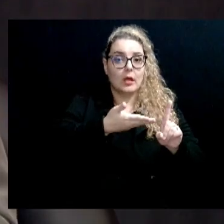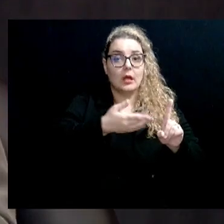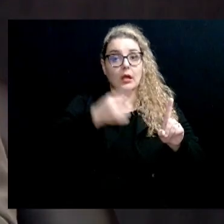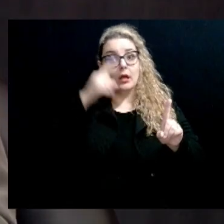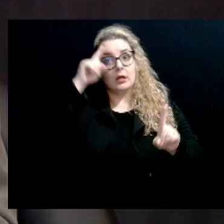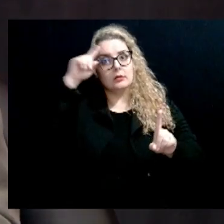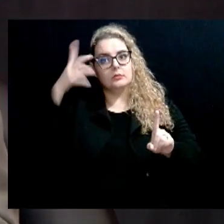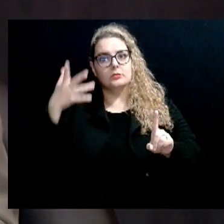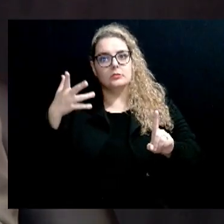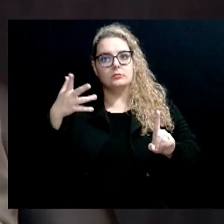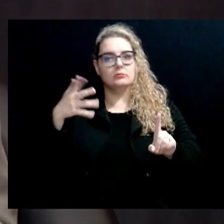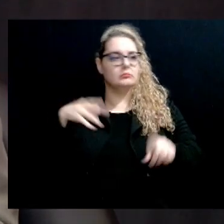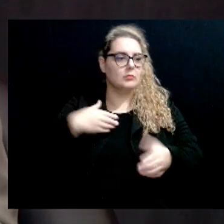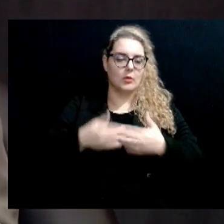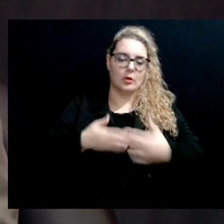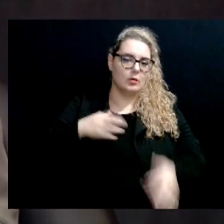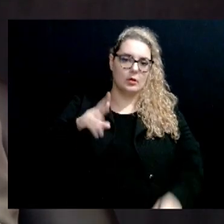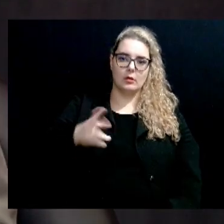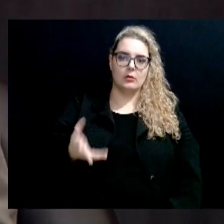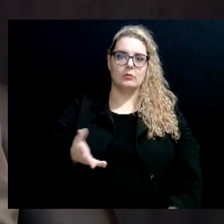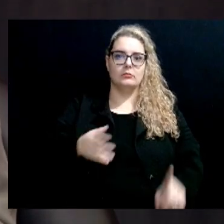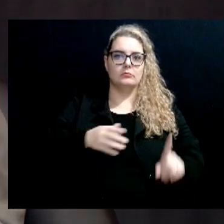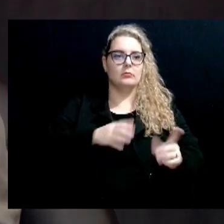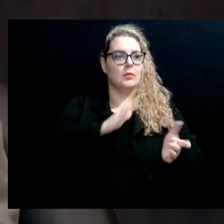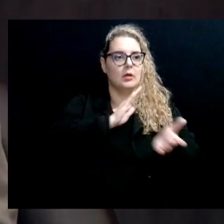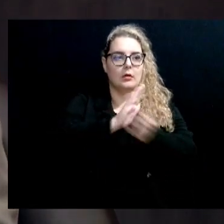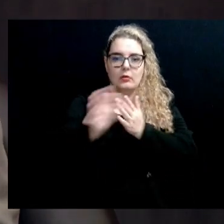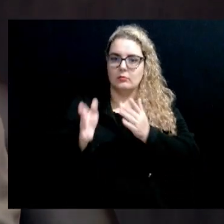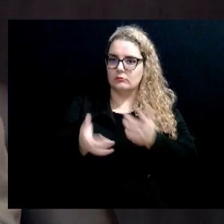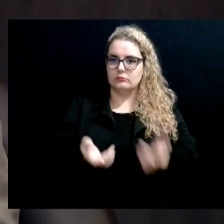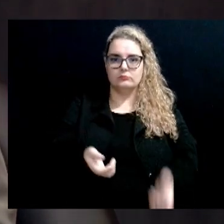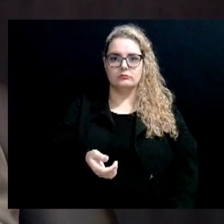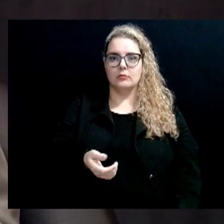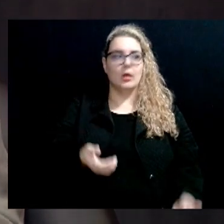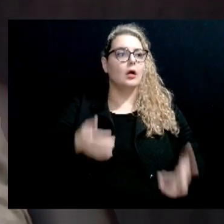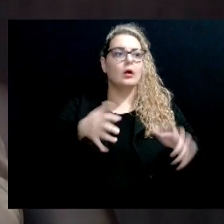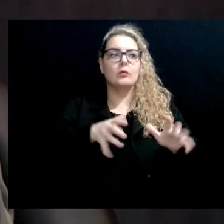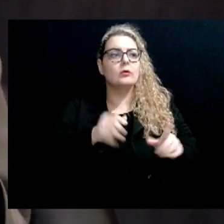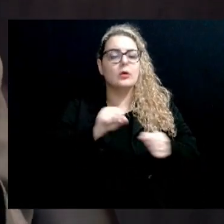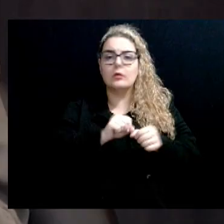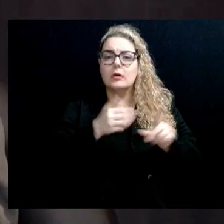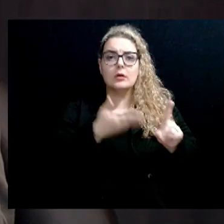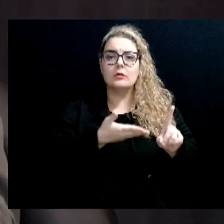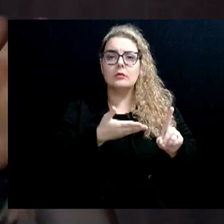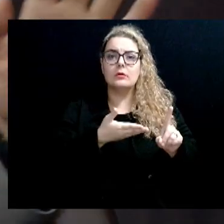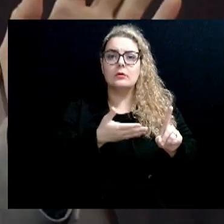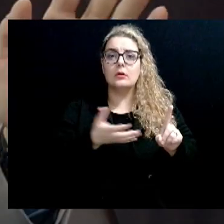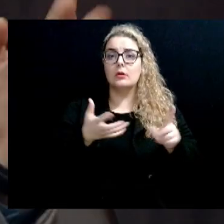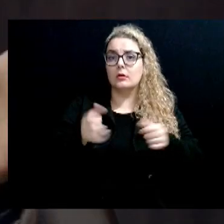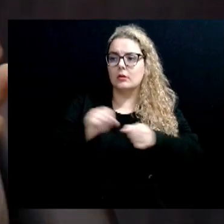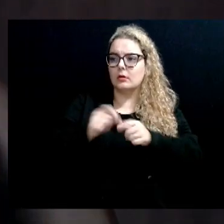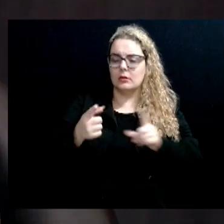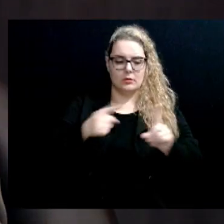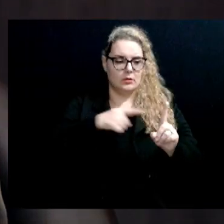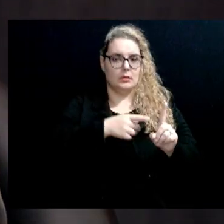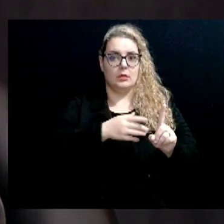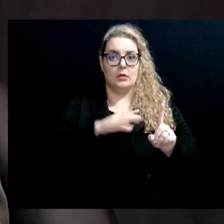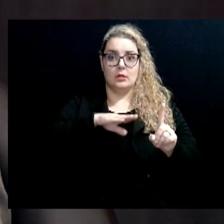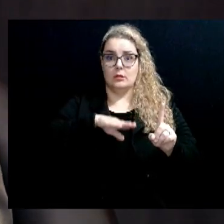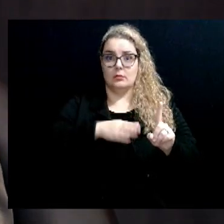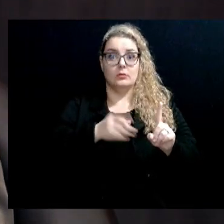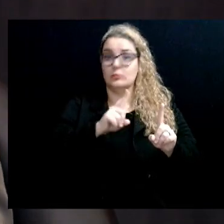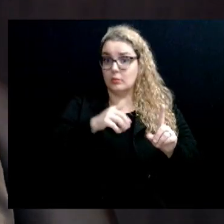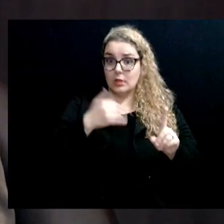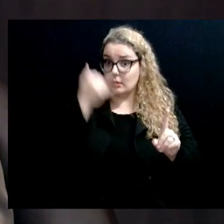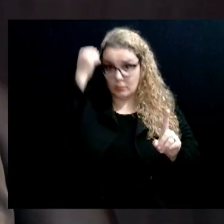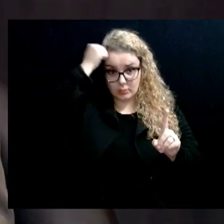motivo, ela foge desse padrão. Então ela fala, não, hoje eu não quero fazer isso, hoje eu quero fazer aquilo. Aquele parceiro que tá acostumado, e não é culpa dele, aquele parceiro que tá acostumado a